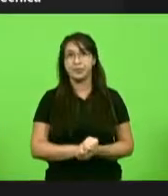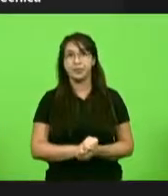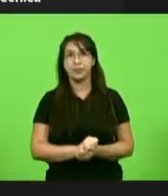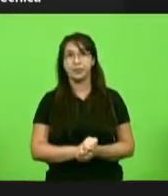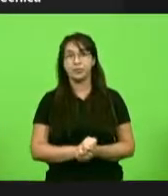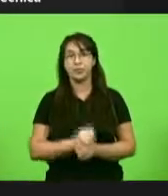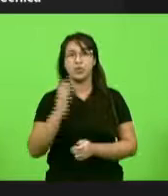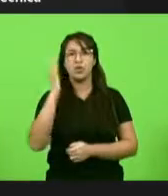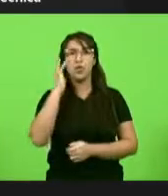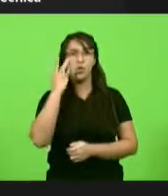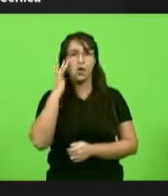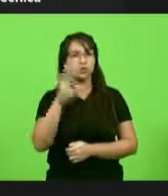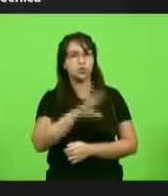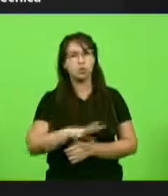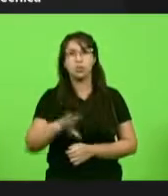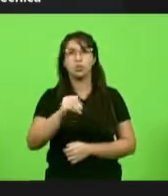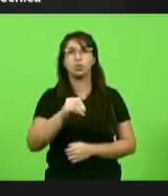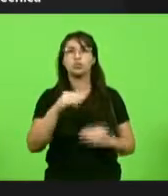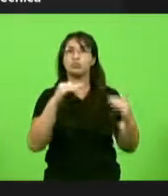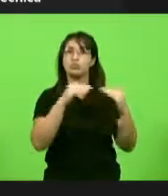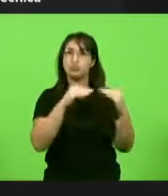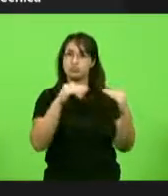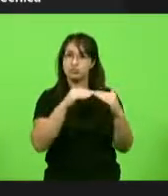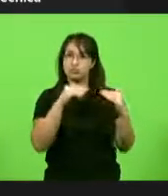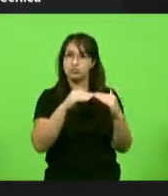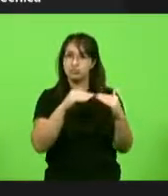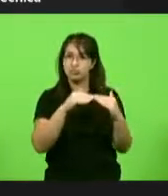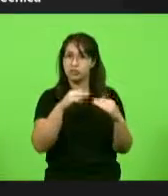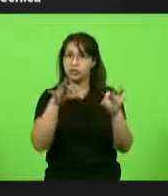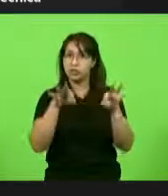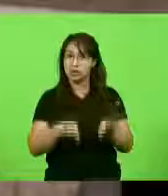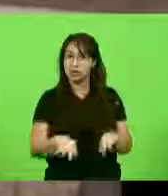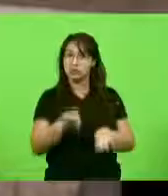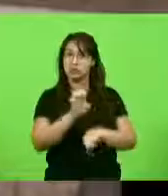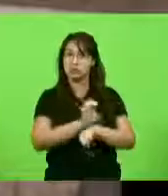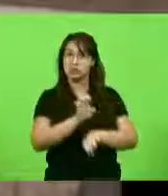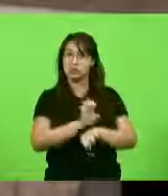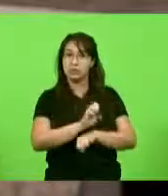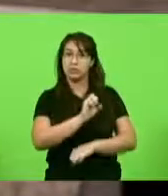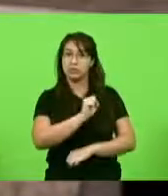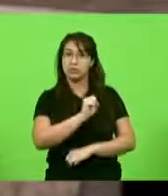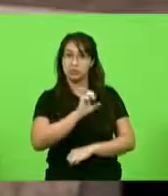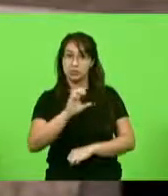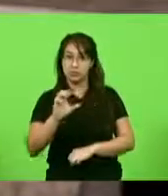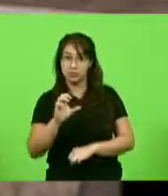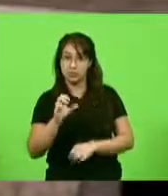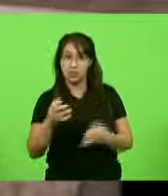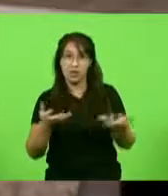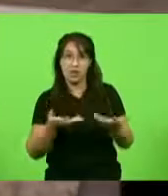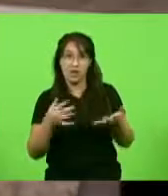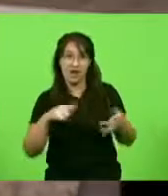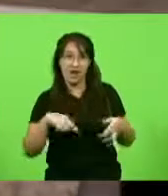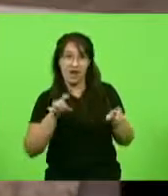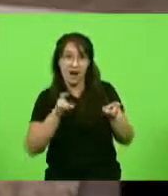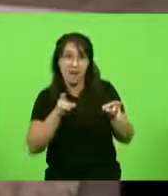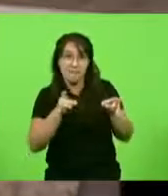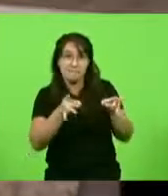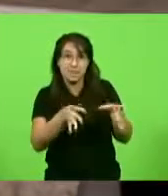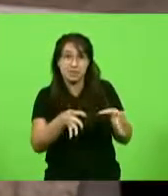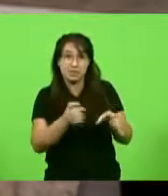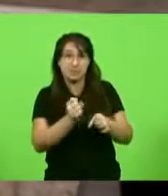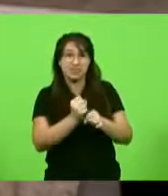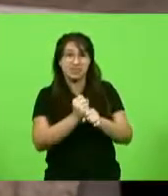todos nós concordamos aqui de que o Estado de Santa Catarina vive um abandono de